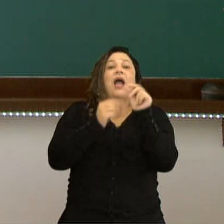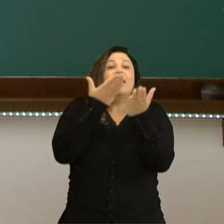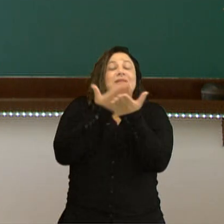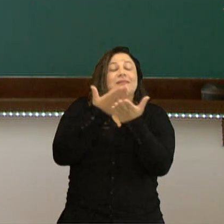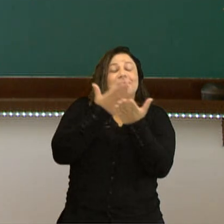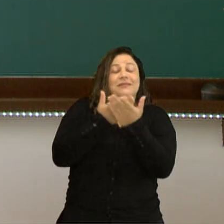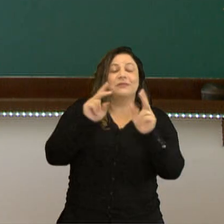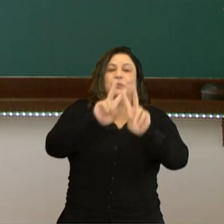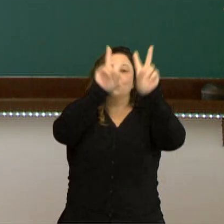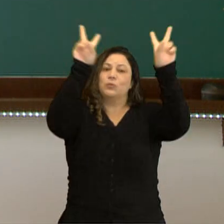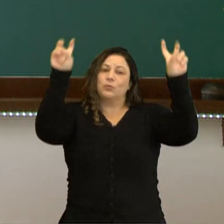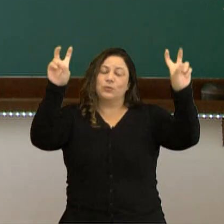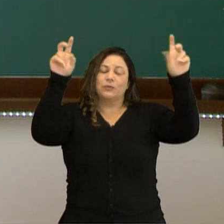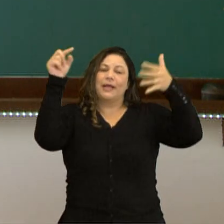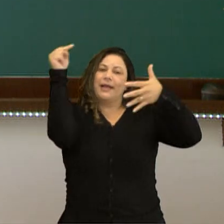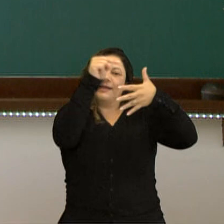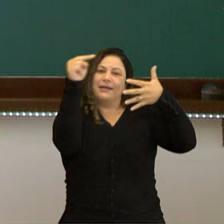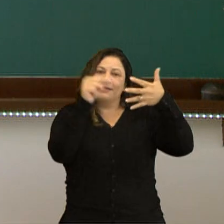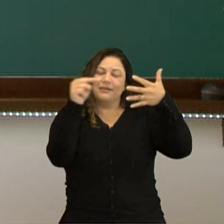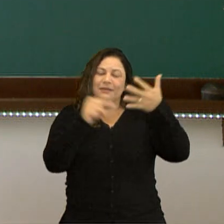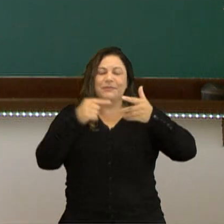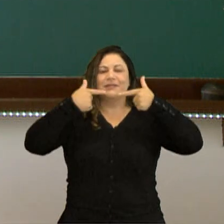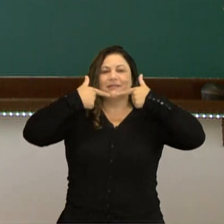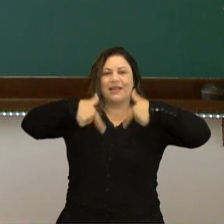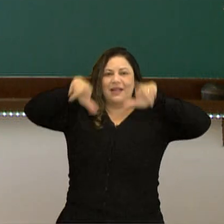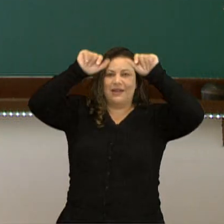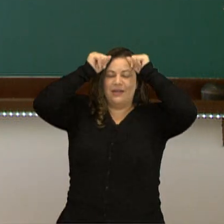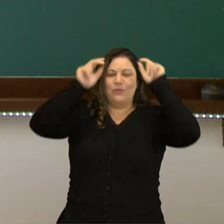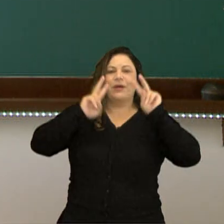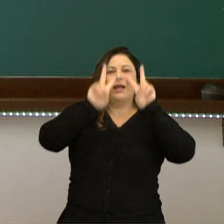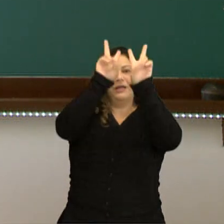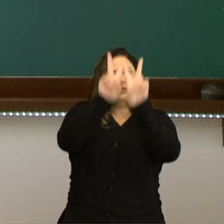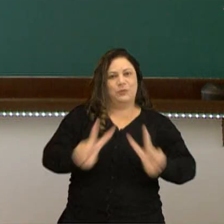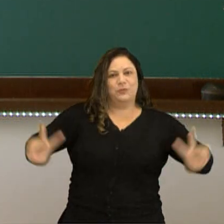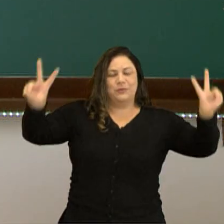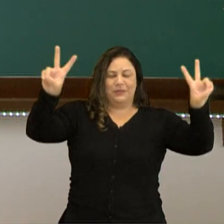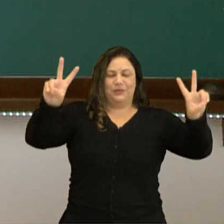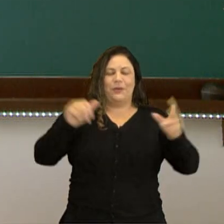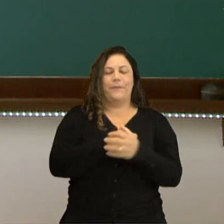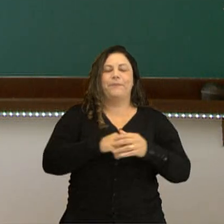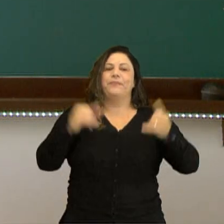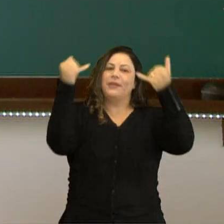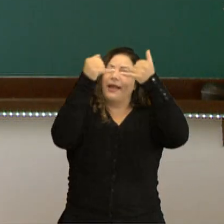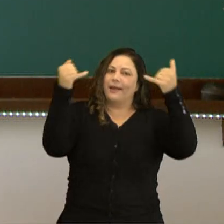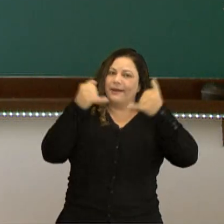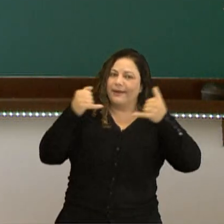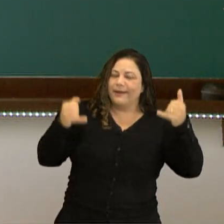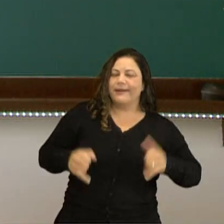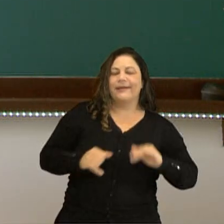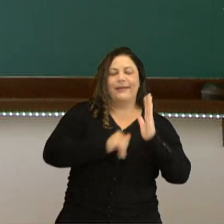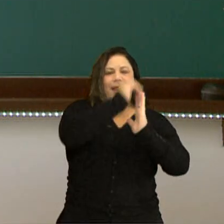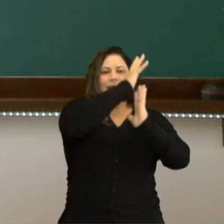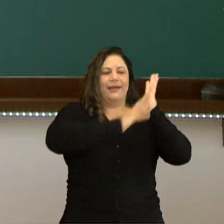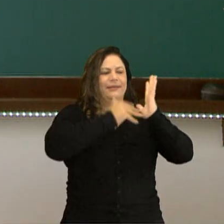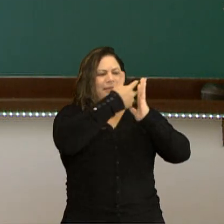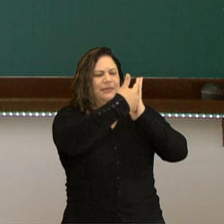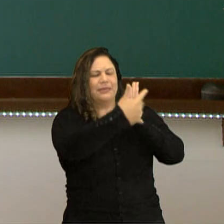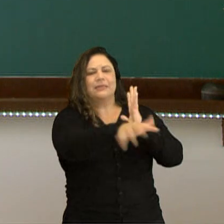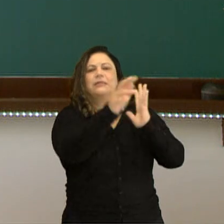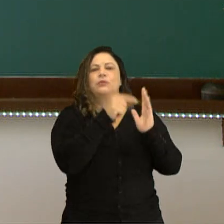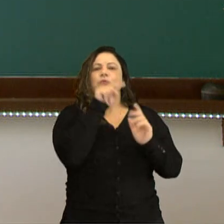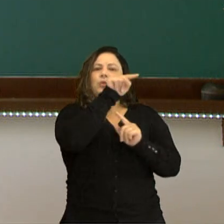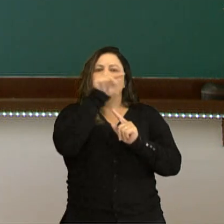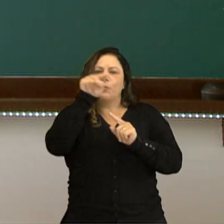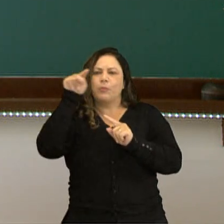sobre elementos da linguagem visual, linha, textura, pontilismo, o